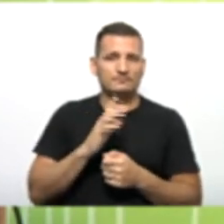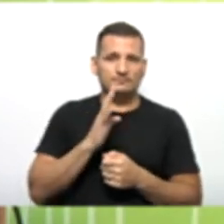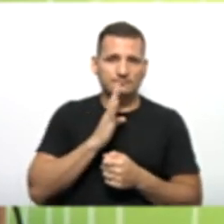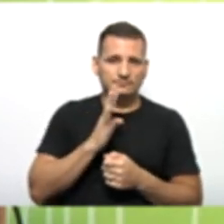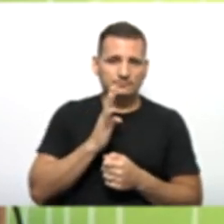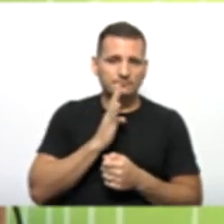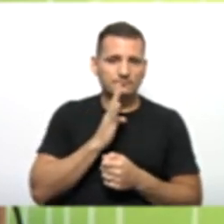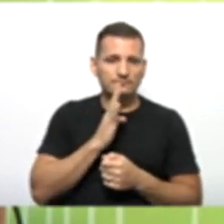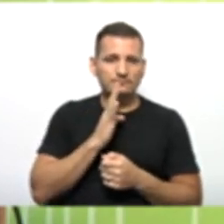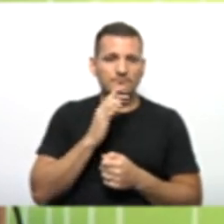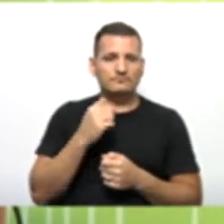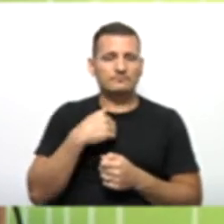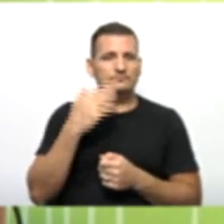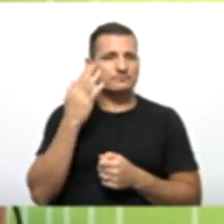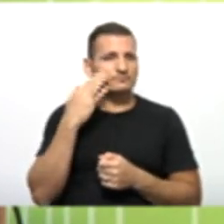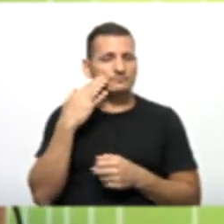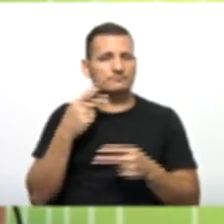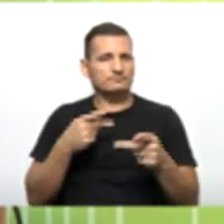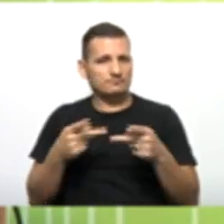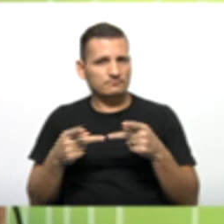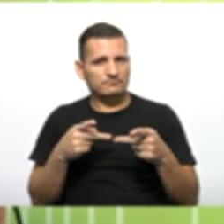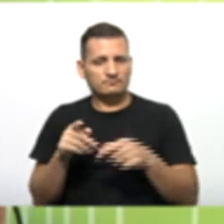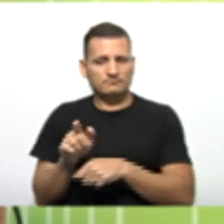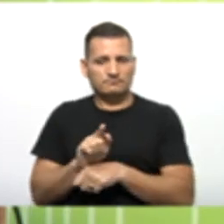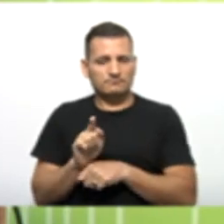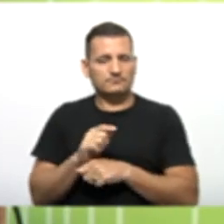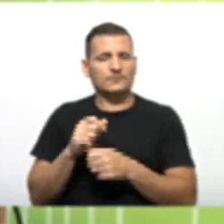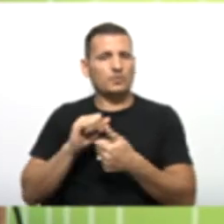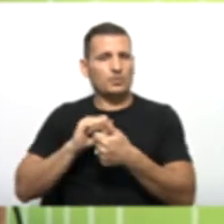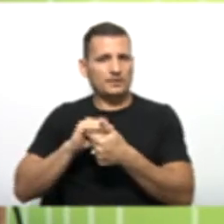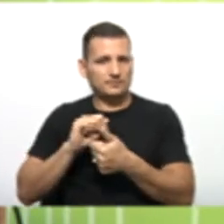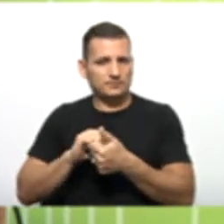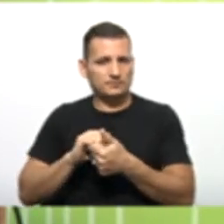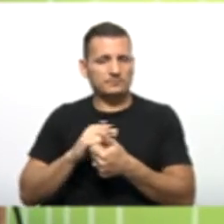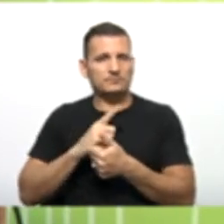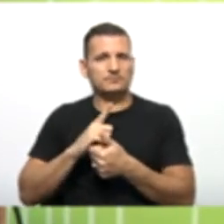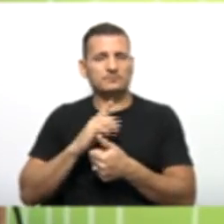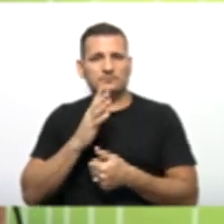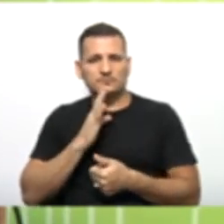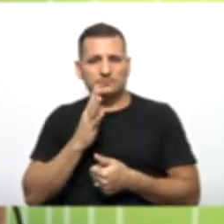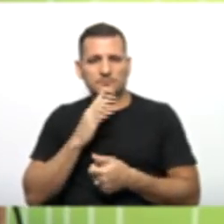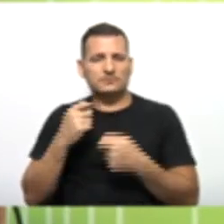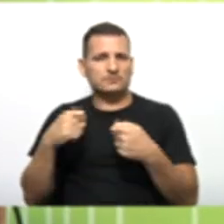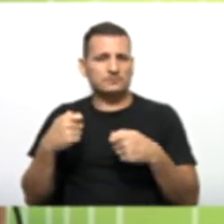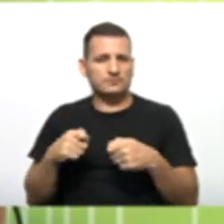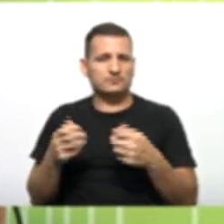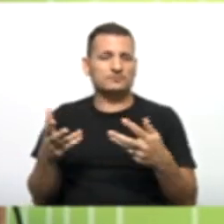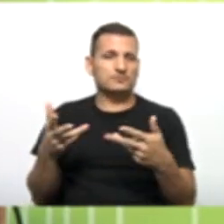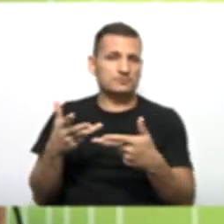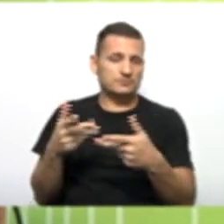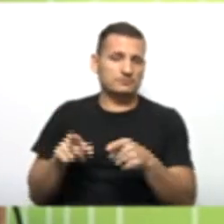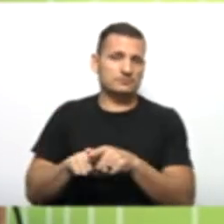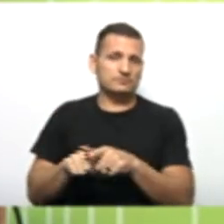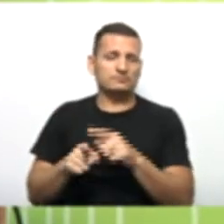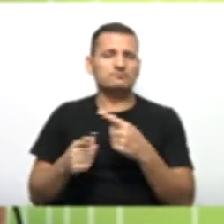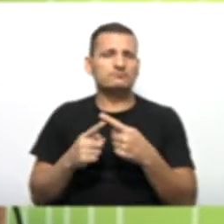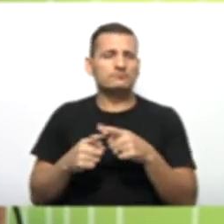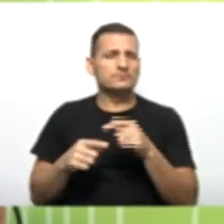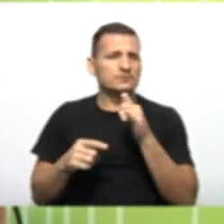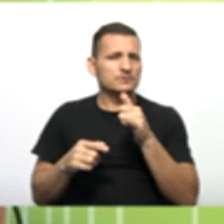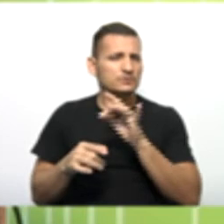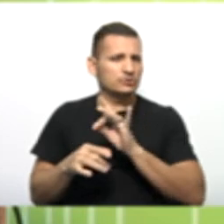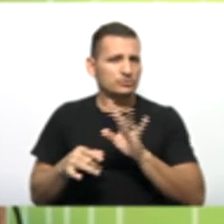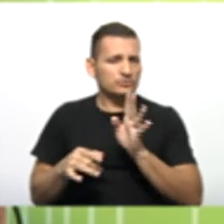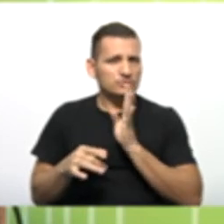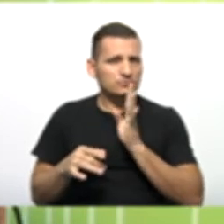para me poder gerenciar um projeto com qualidade, tenho que ter os conhecimentos necessários, tenho que ter habilidades, porque o conhecimento por si só não